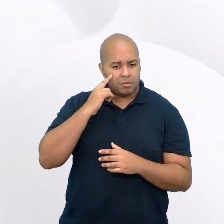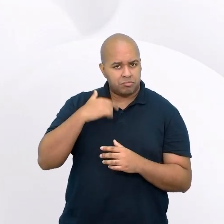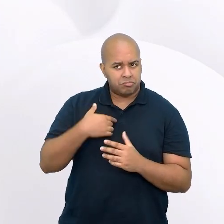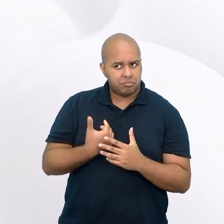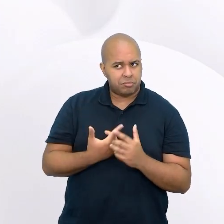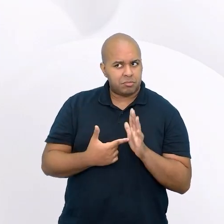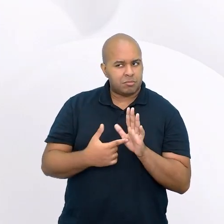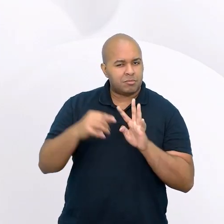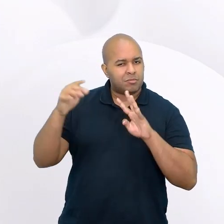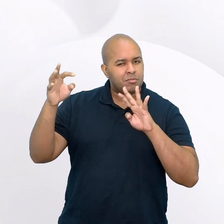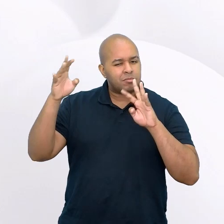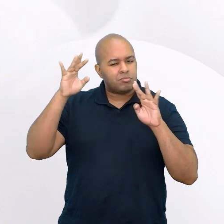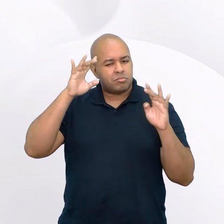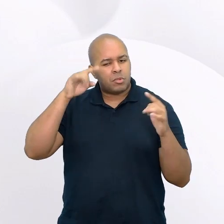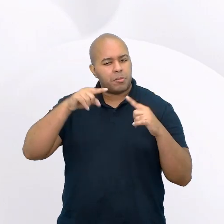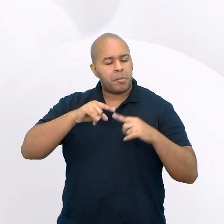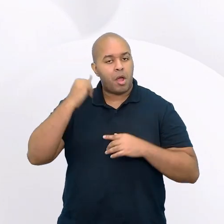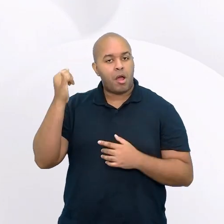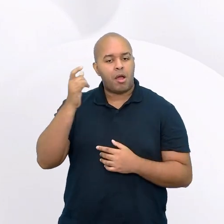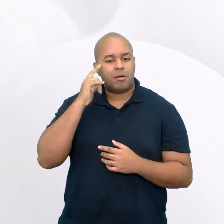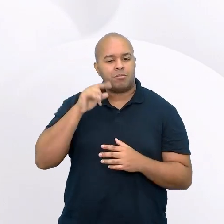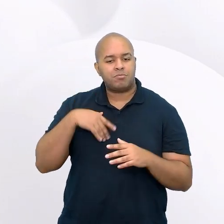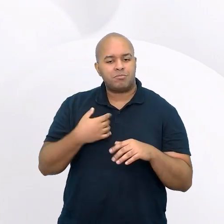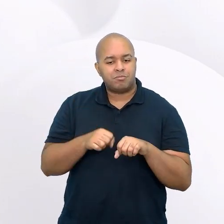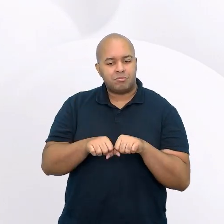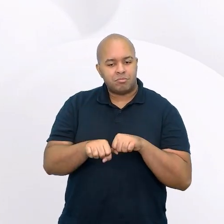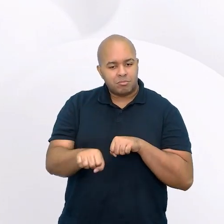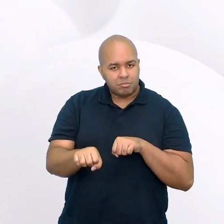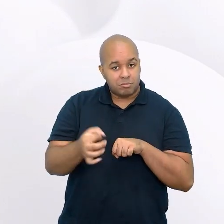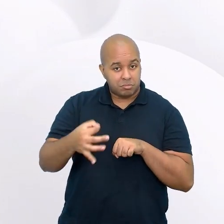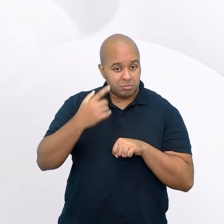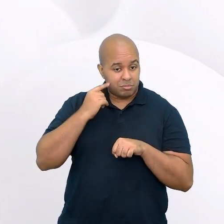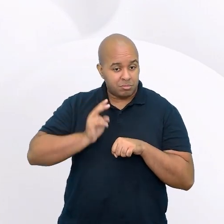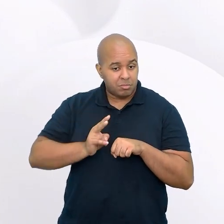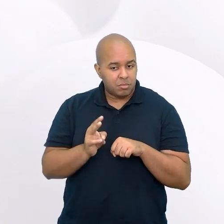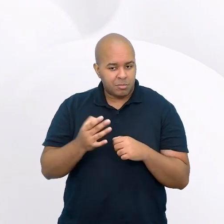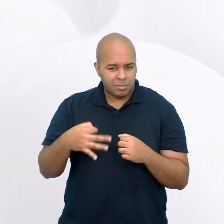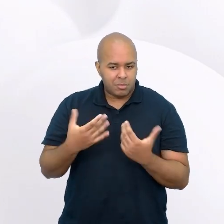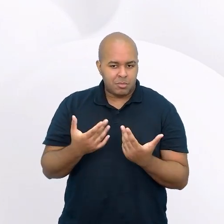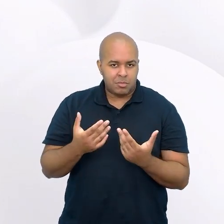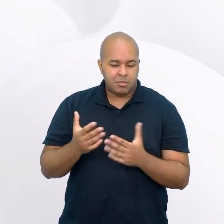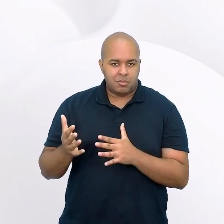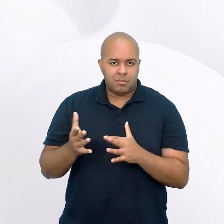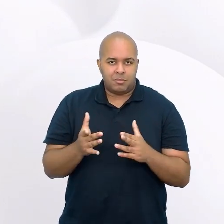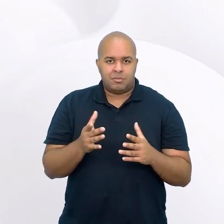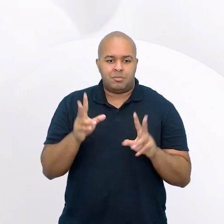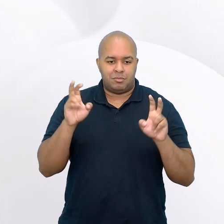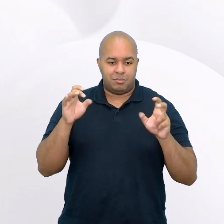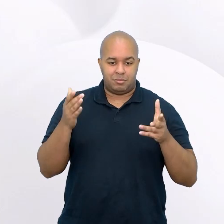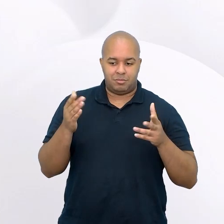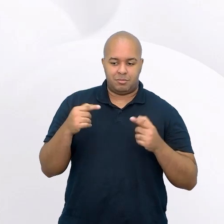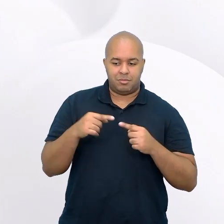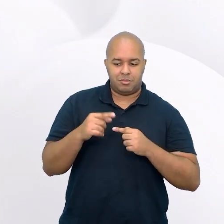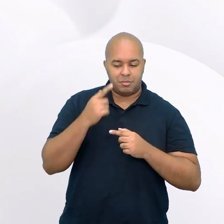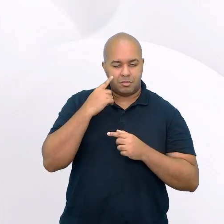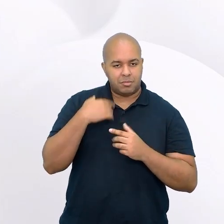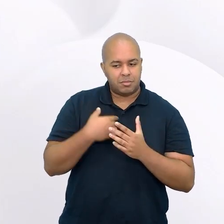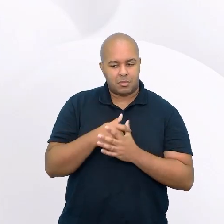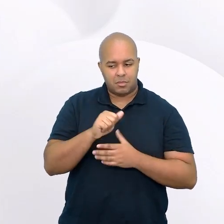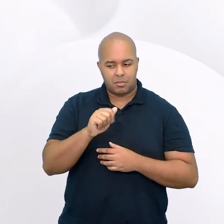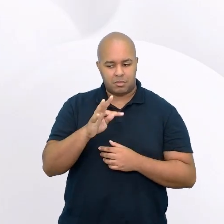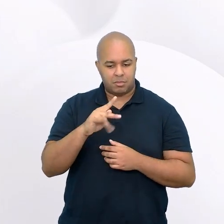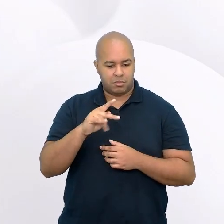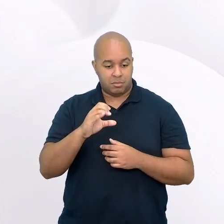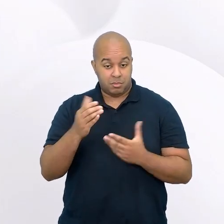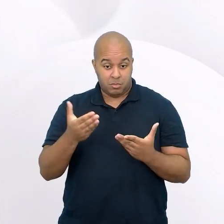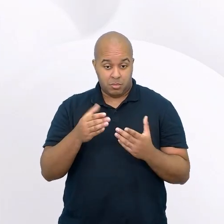pretende refletir sobre a importância da formação continuada né sobre o nosso tema aí da TPC de hoje